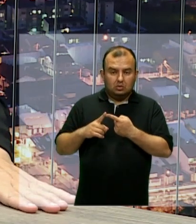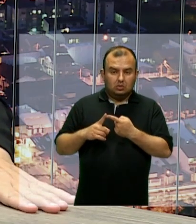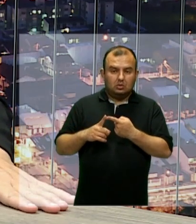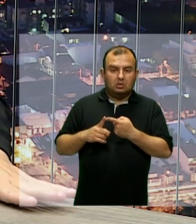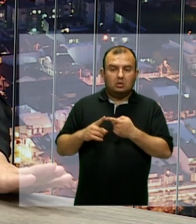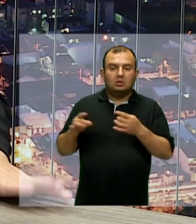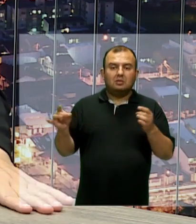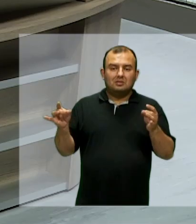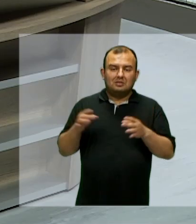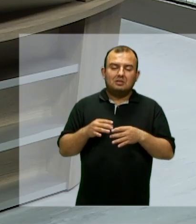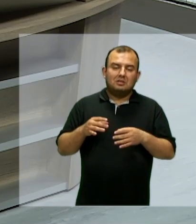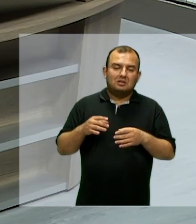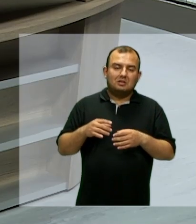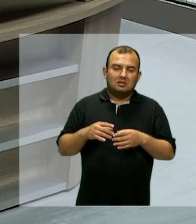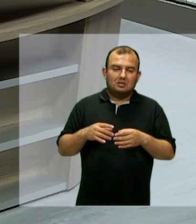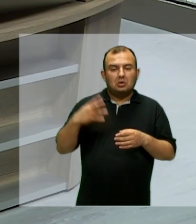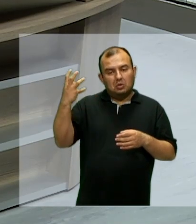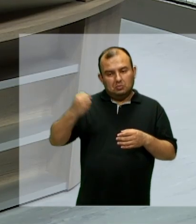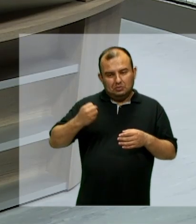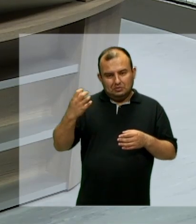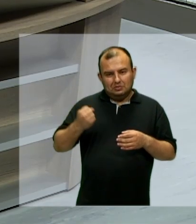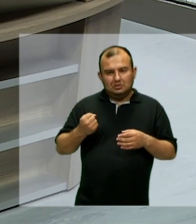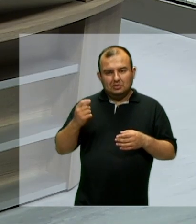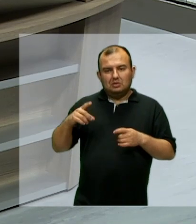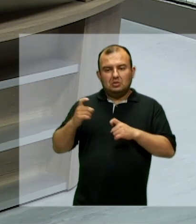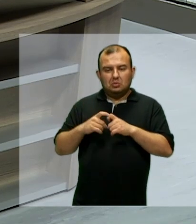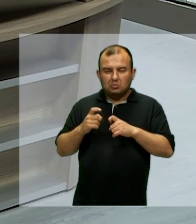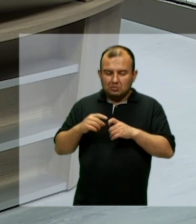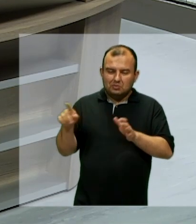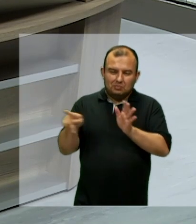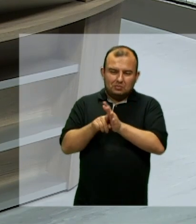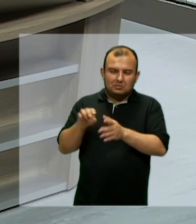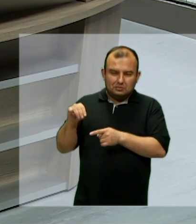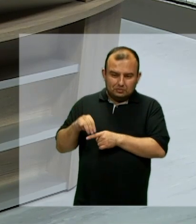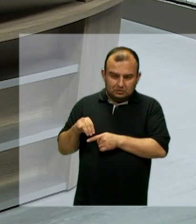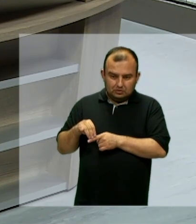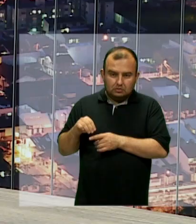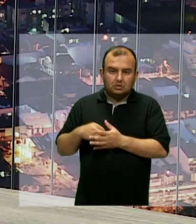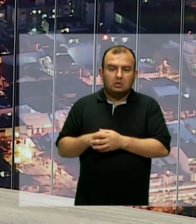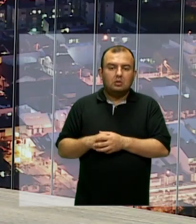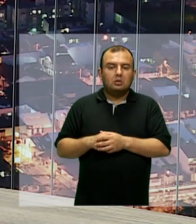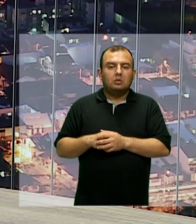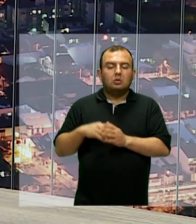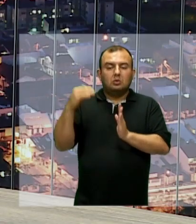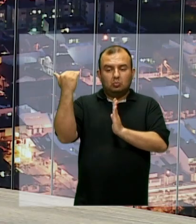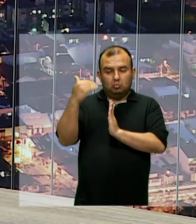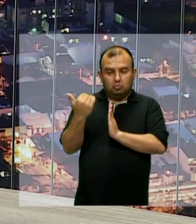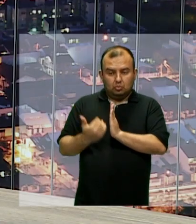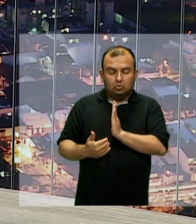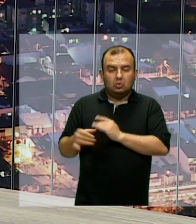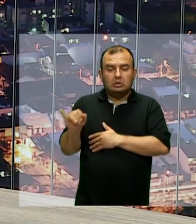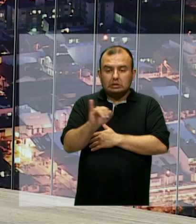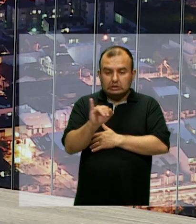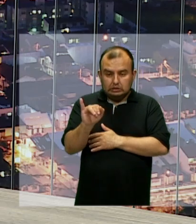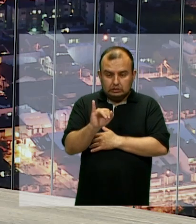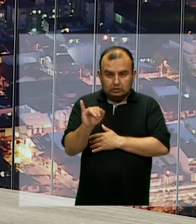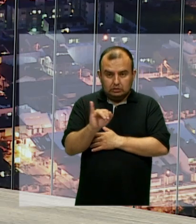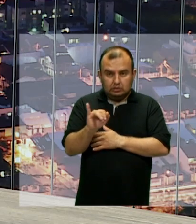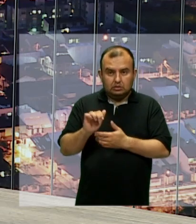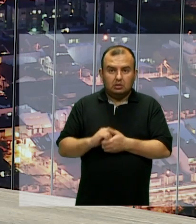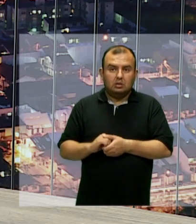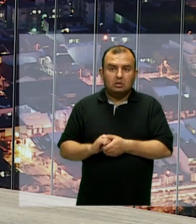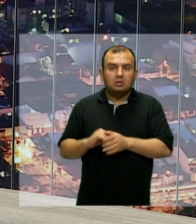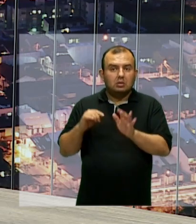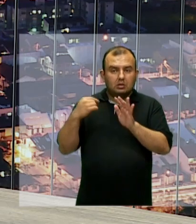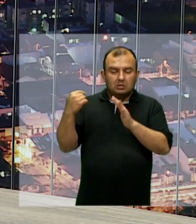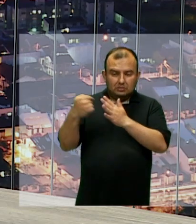acaba de deixar, né? Porque o senhor se aposentou como médico do município. O protocolo em Itajaí para